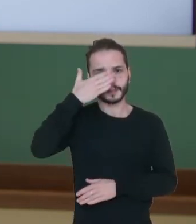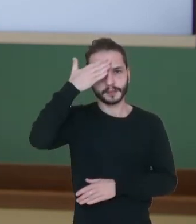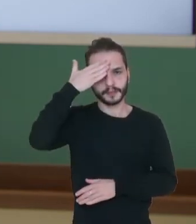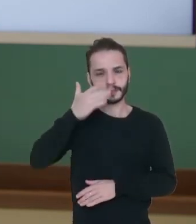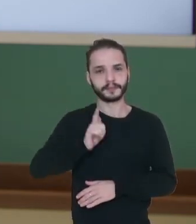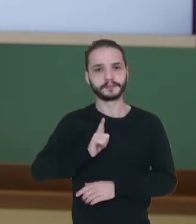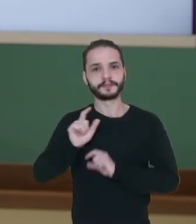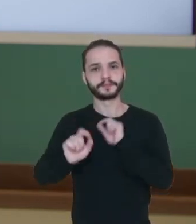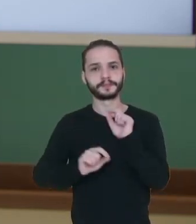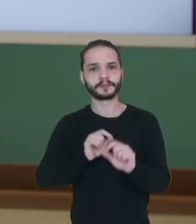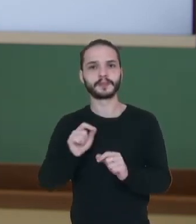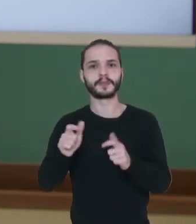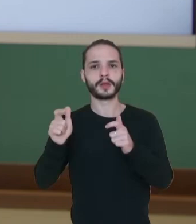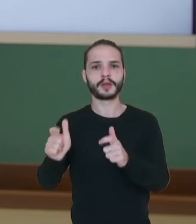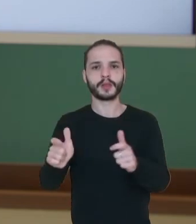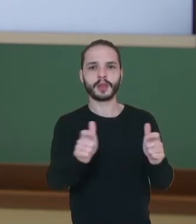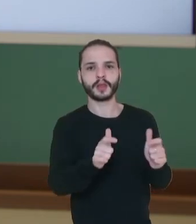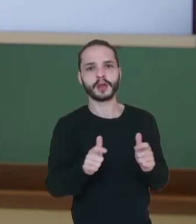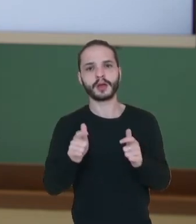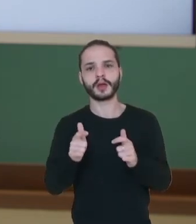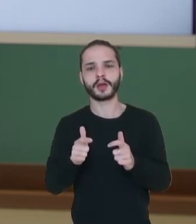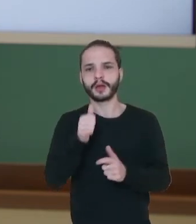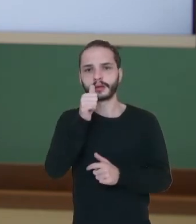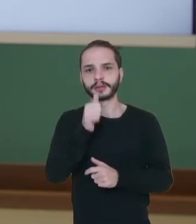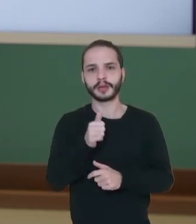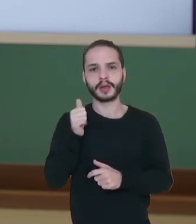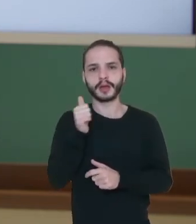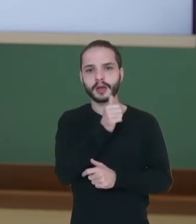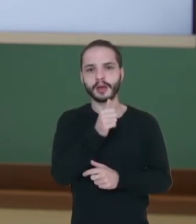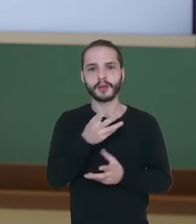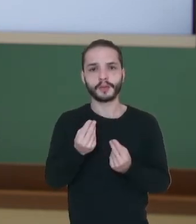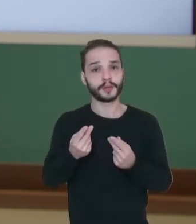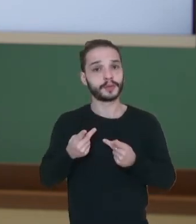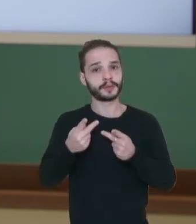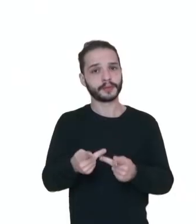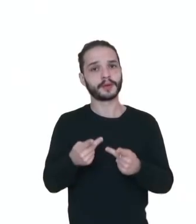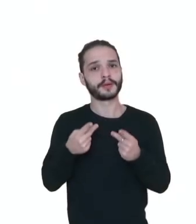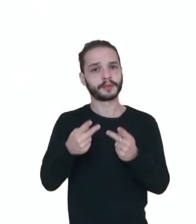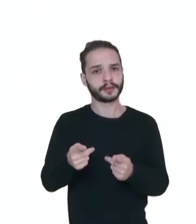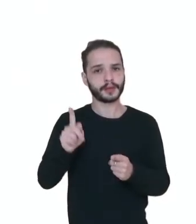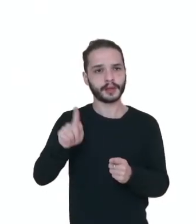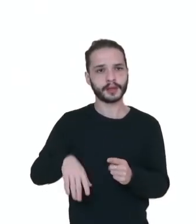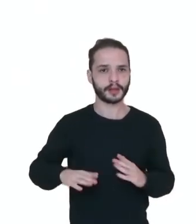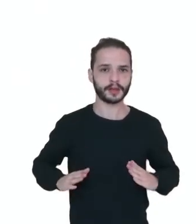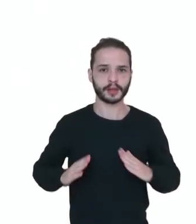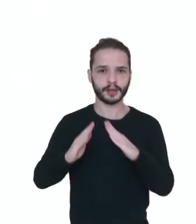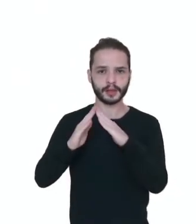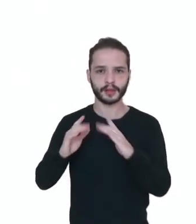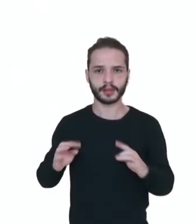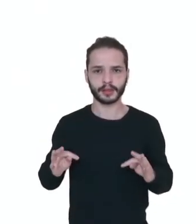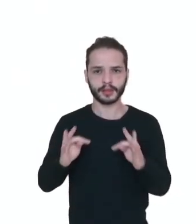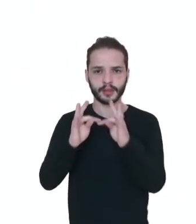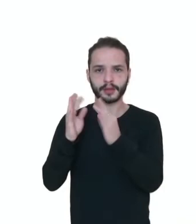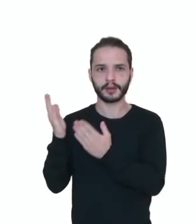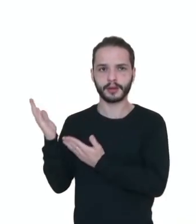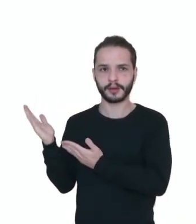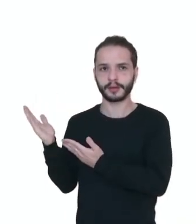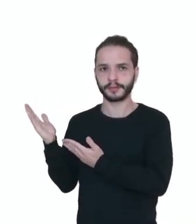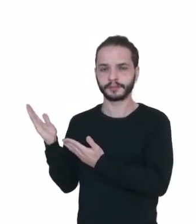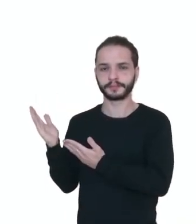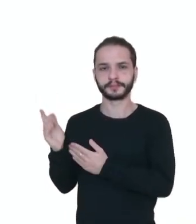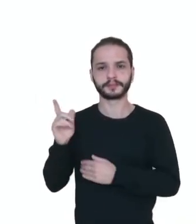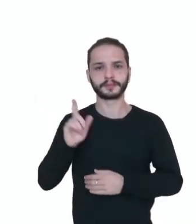que é muito visitado por escolas, professores e alunos é a Mesquita Muçulmana Imam Ali Ibn Abi